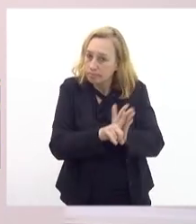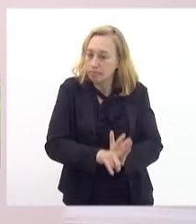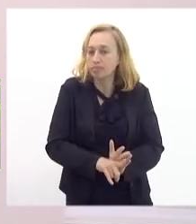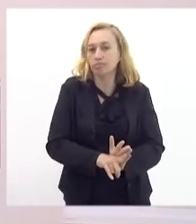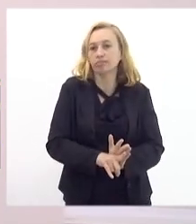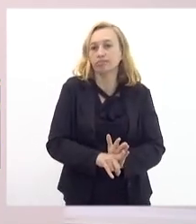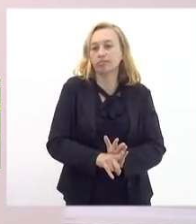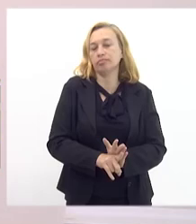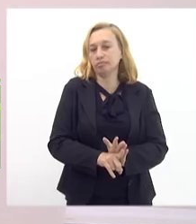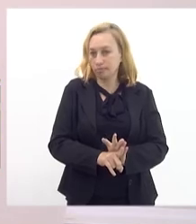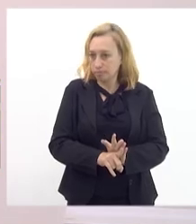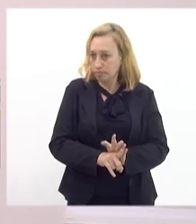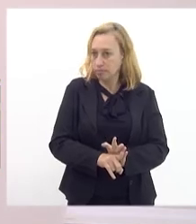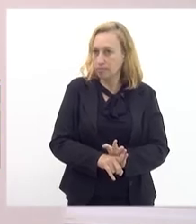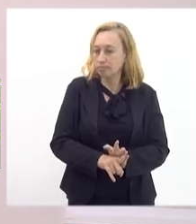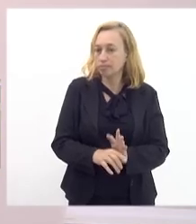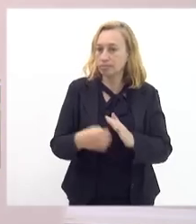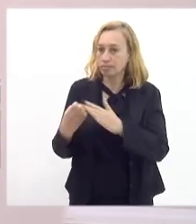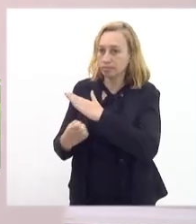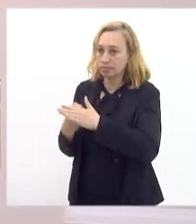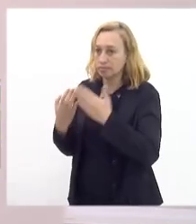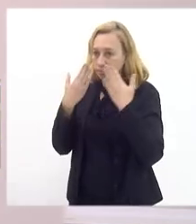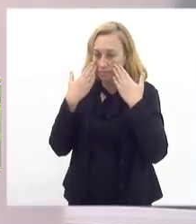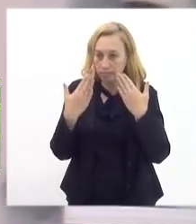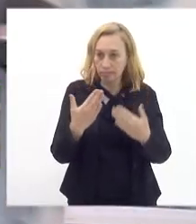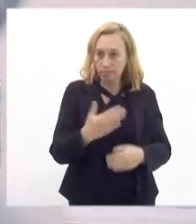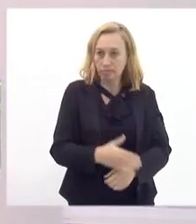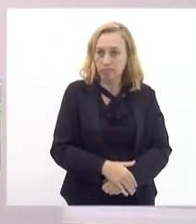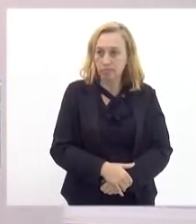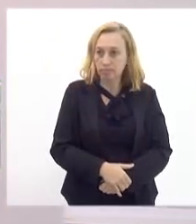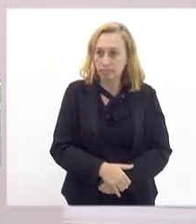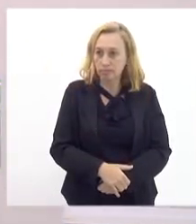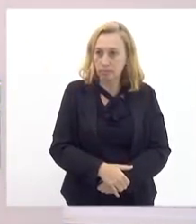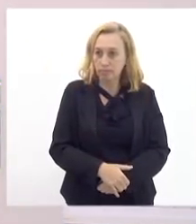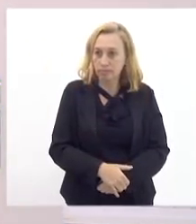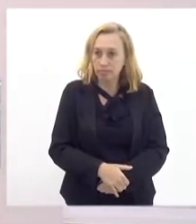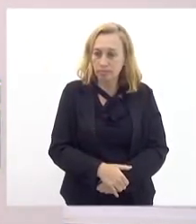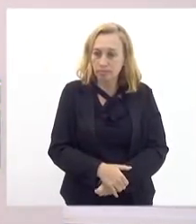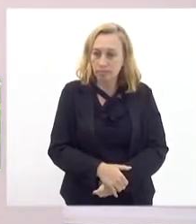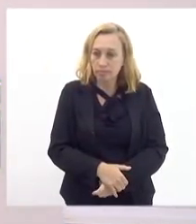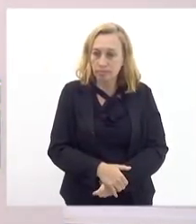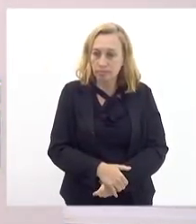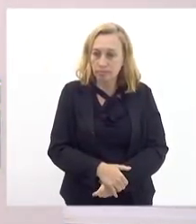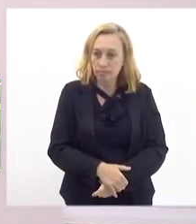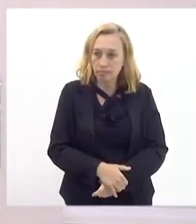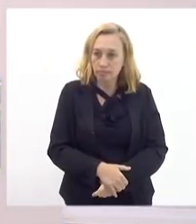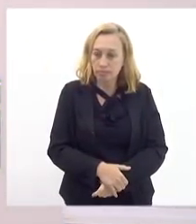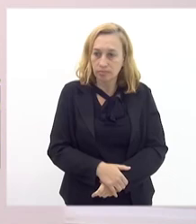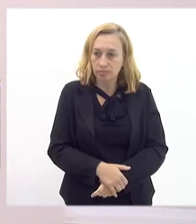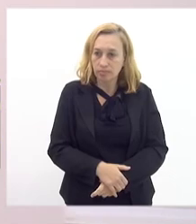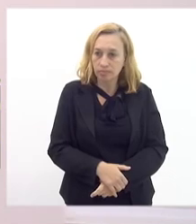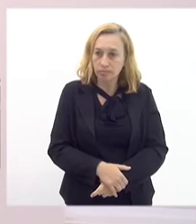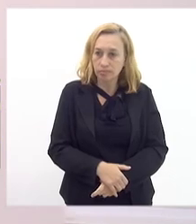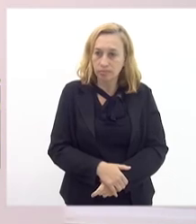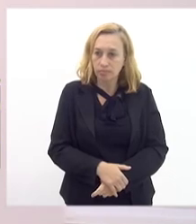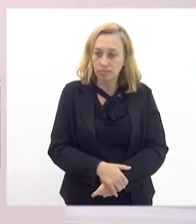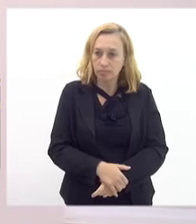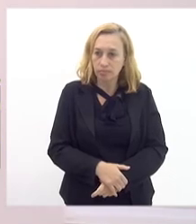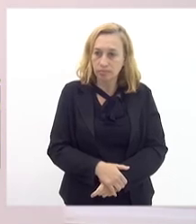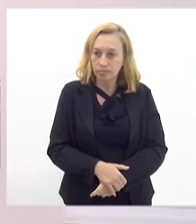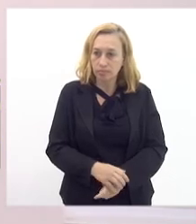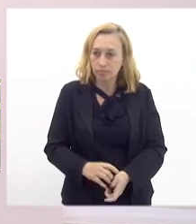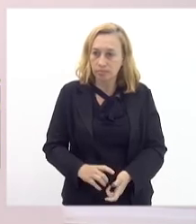a gente vai para a empresa a cachaça foi lá para a empresa não tô falando